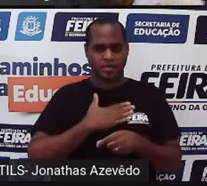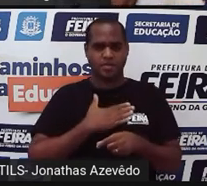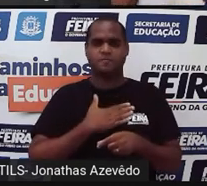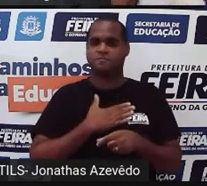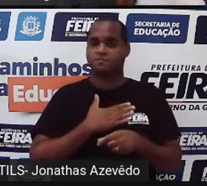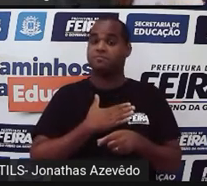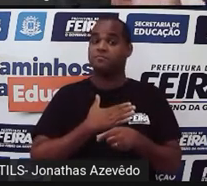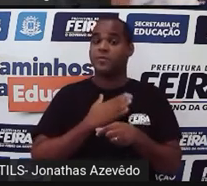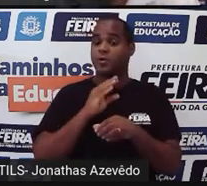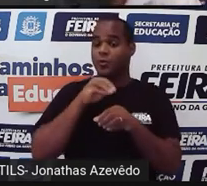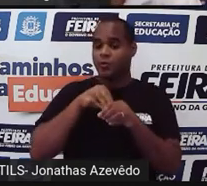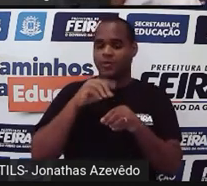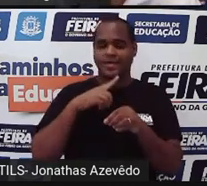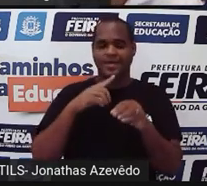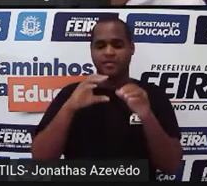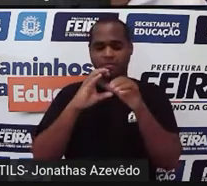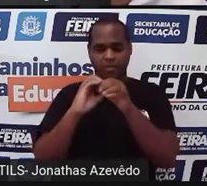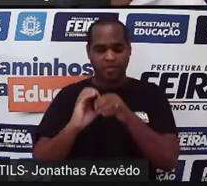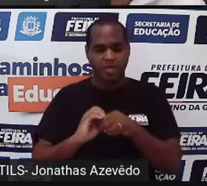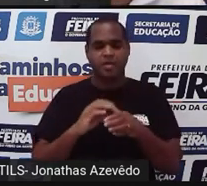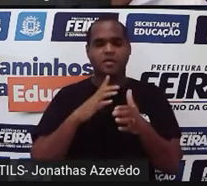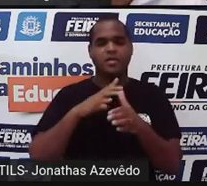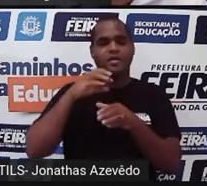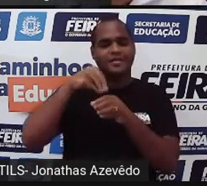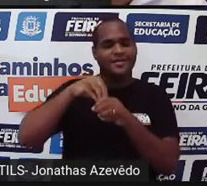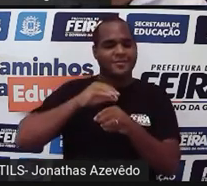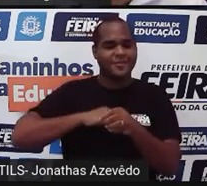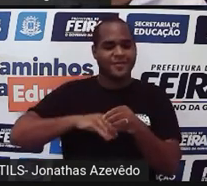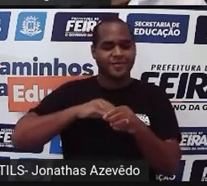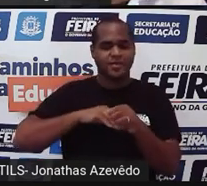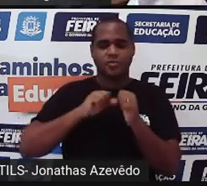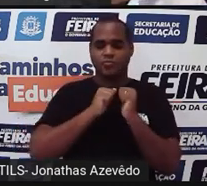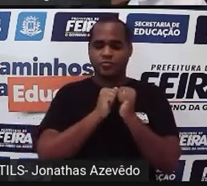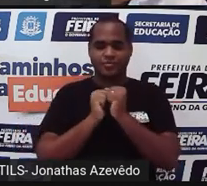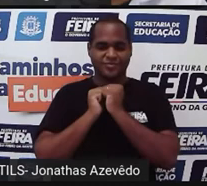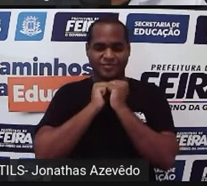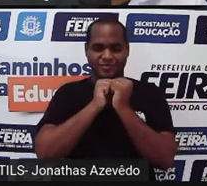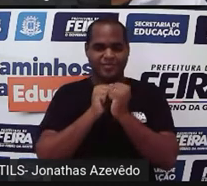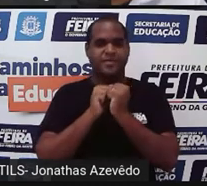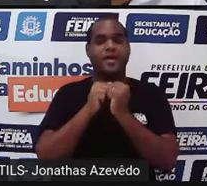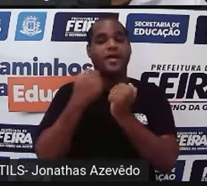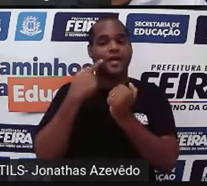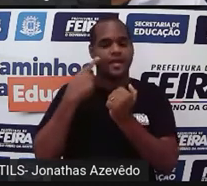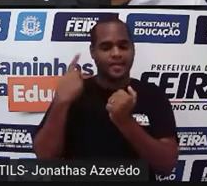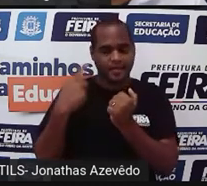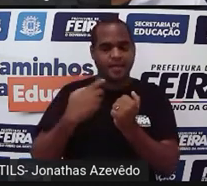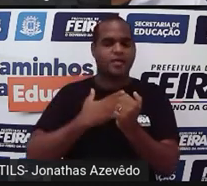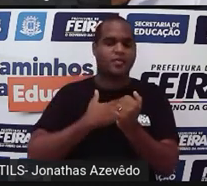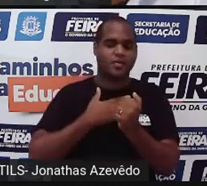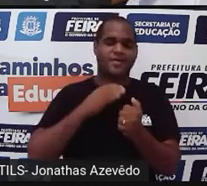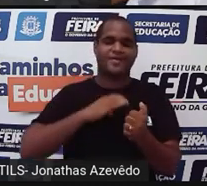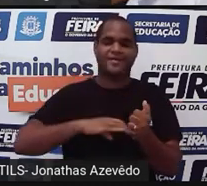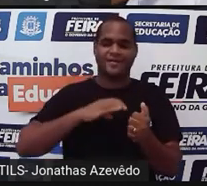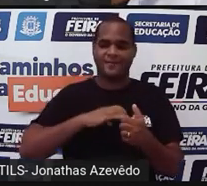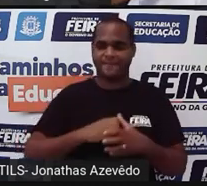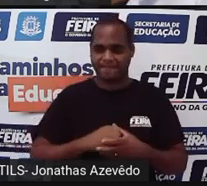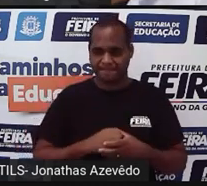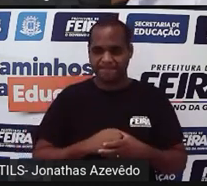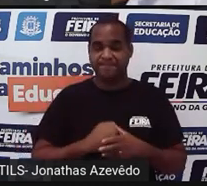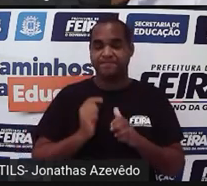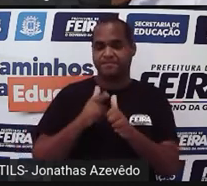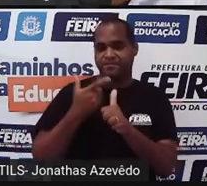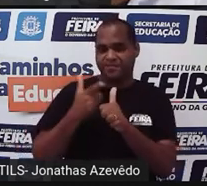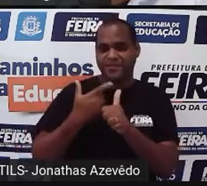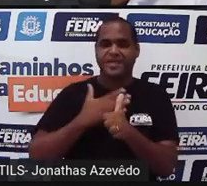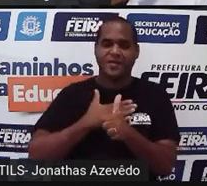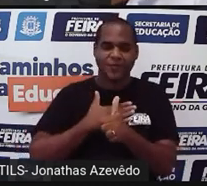do círculo da circunferência ali do português, eu junto tudo, ó, porque tudo aquilo ali gosta de português. Então eu vou juntar ali,